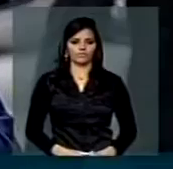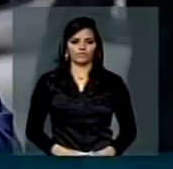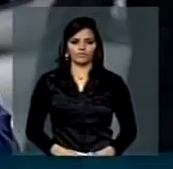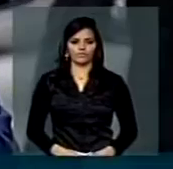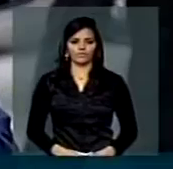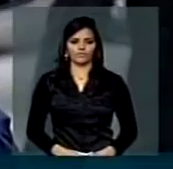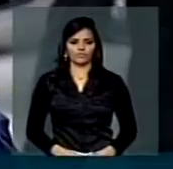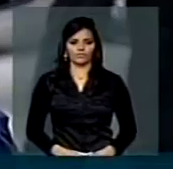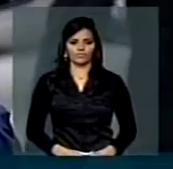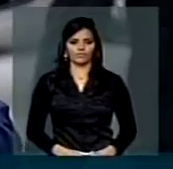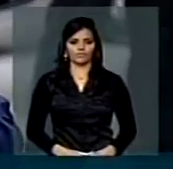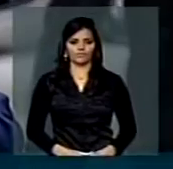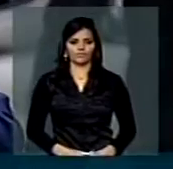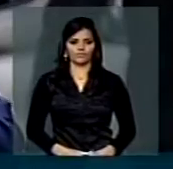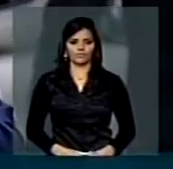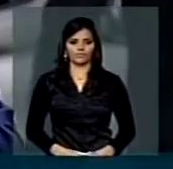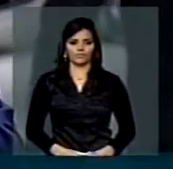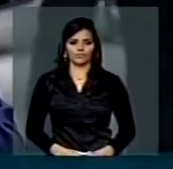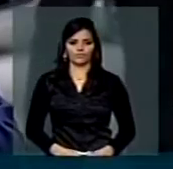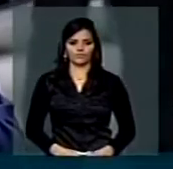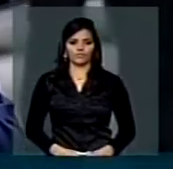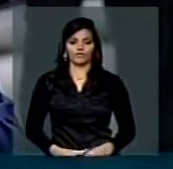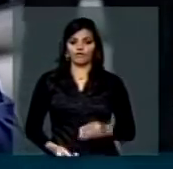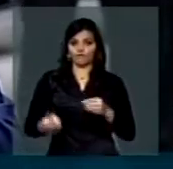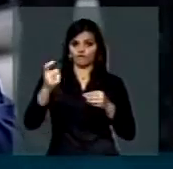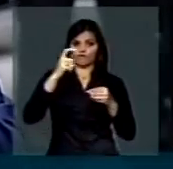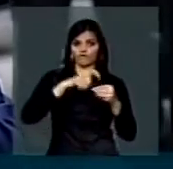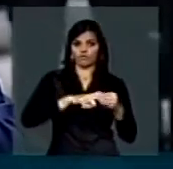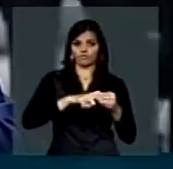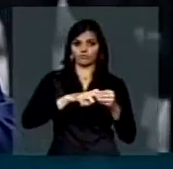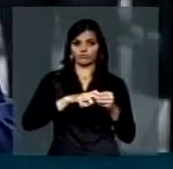malfadada figura